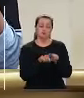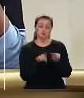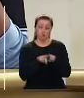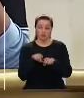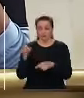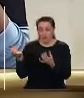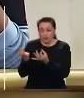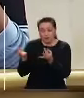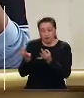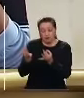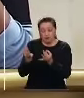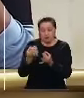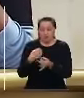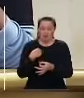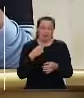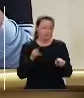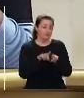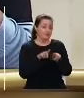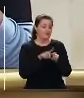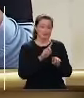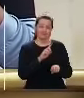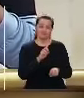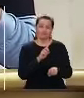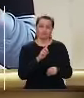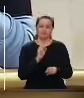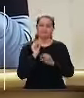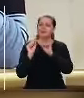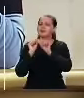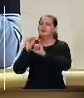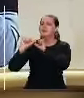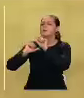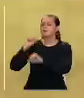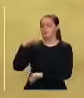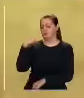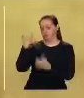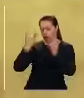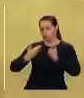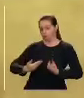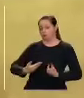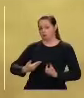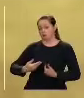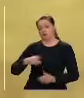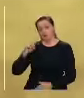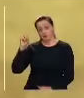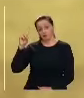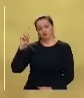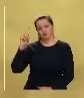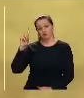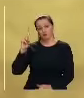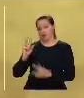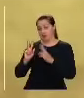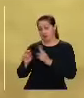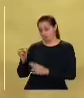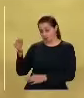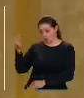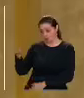sou. E quem pode mudar a gente? Deus. E aquilo, foi como ele falou.